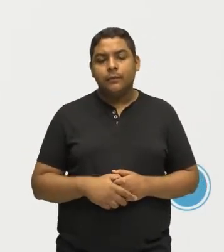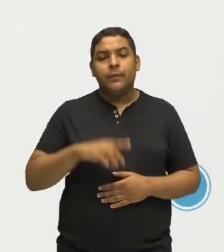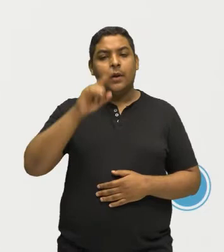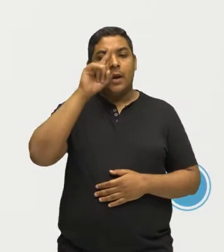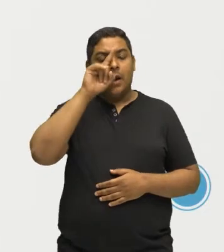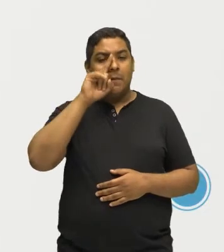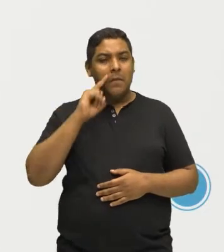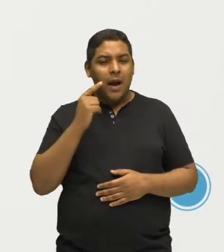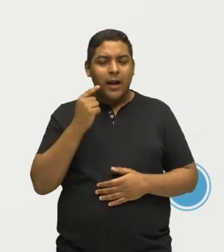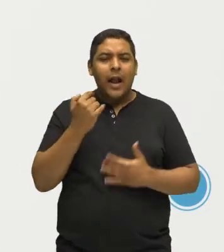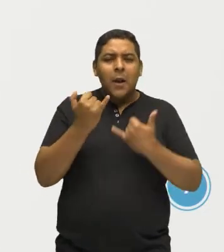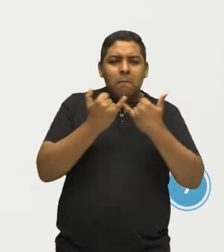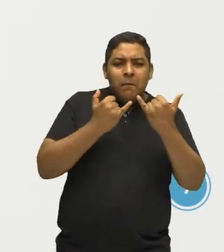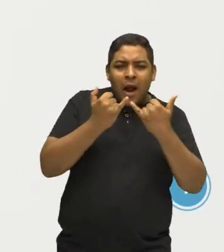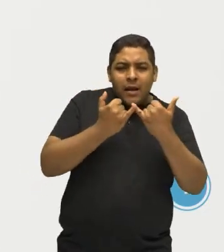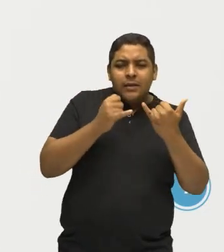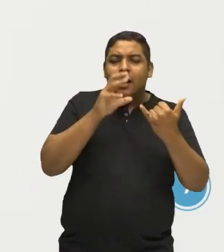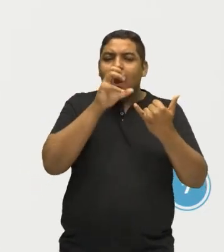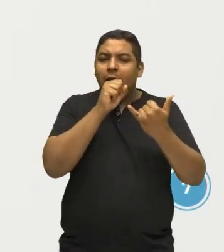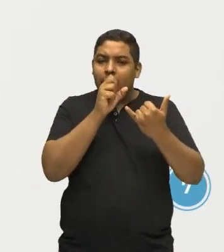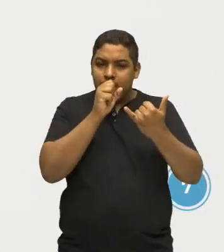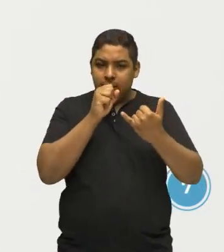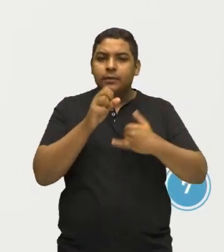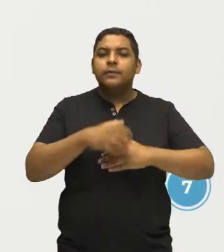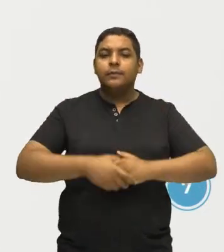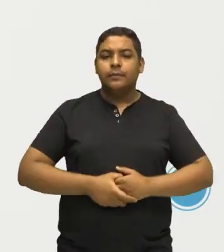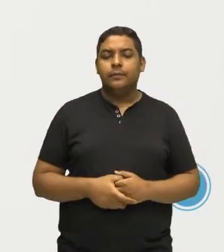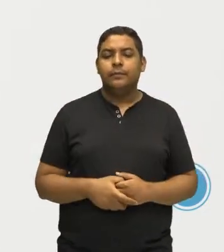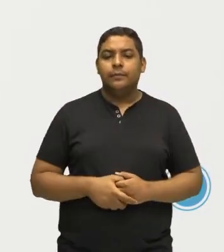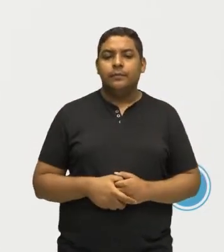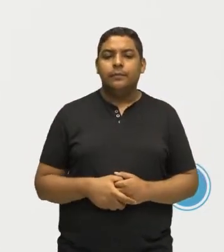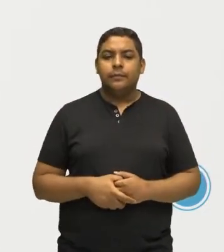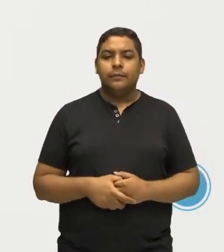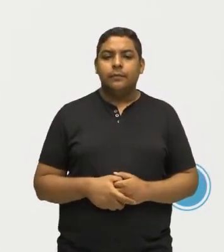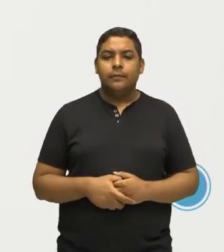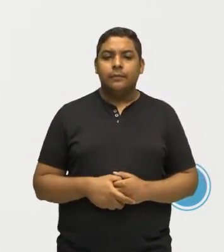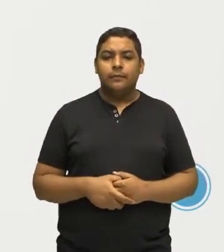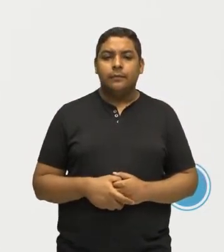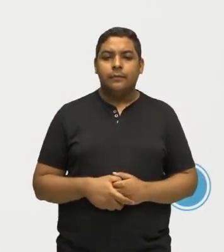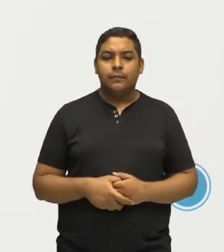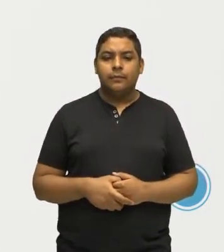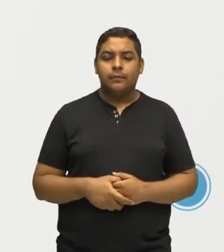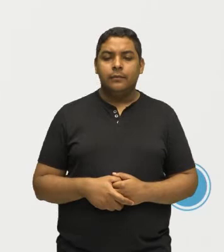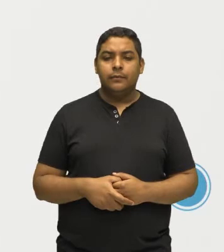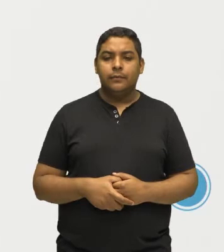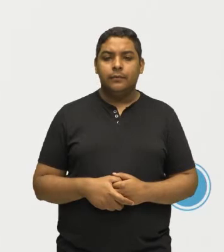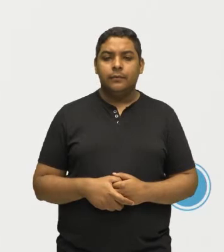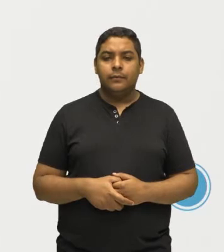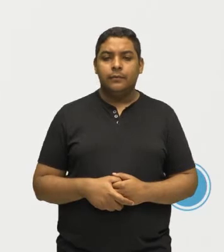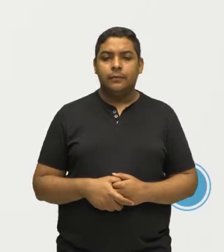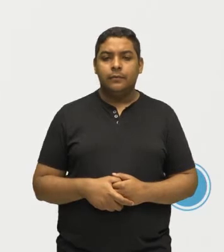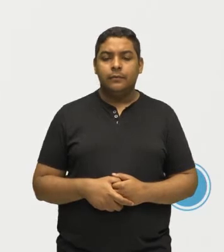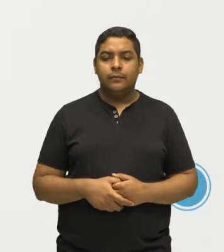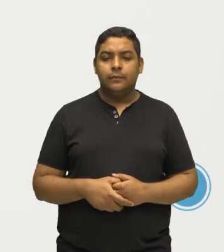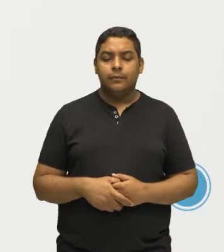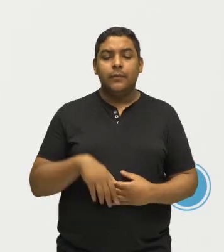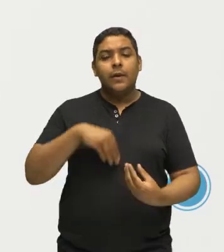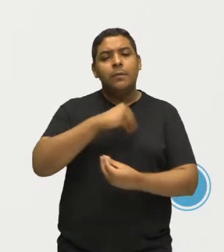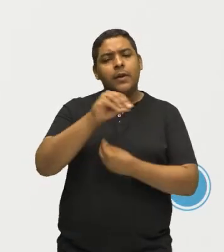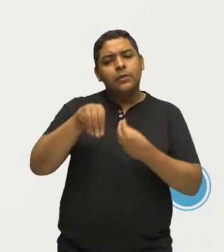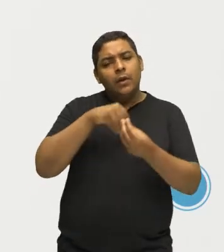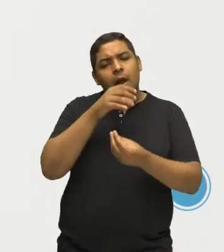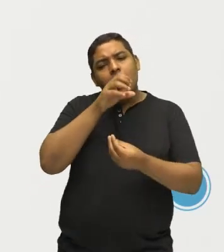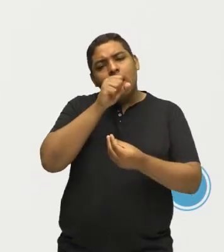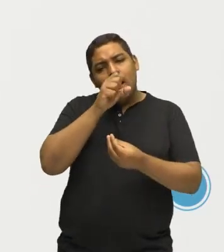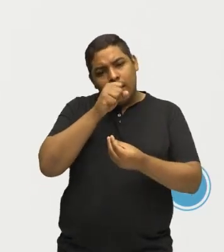amarelo alaranjado, certo? E se eu pegar aqui essa cor alaranjada e misturar com